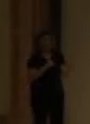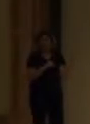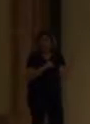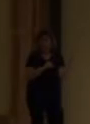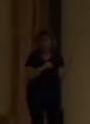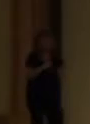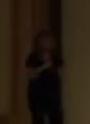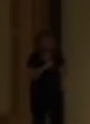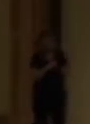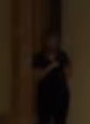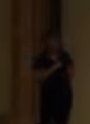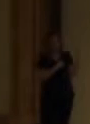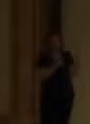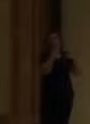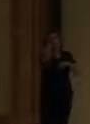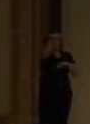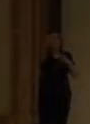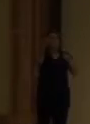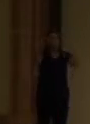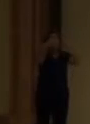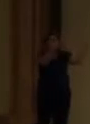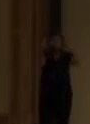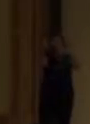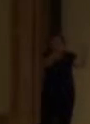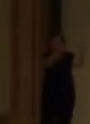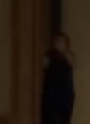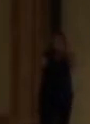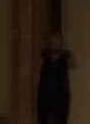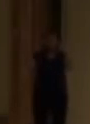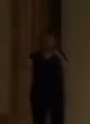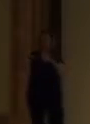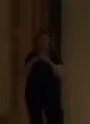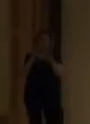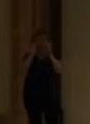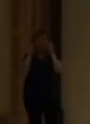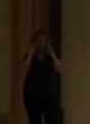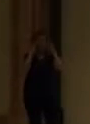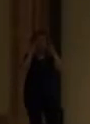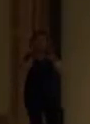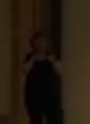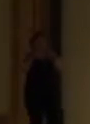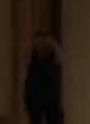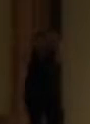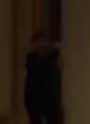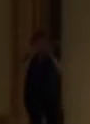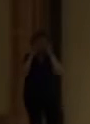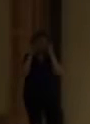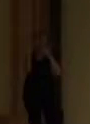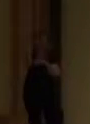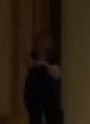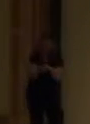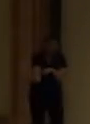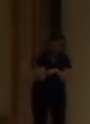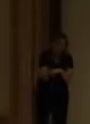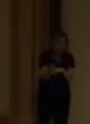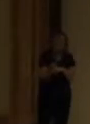redes sociais, há uma ideia generalizada de que não há governo